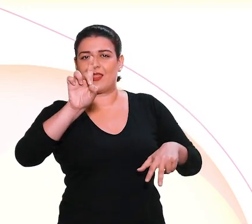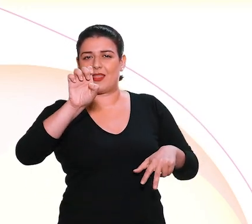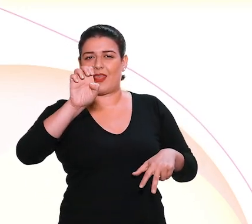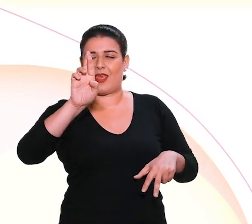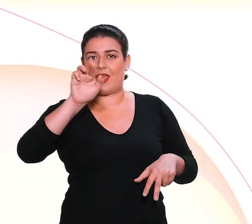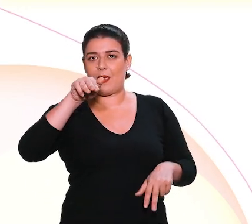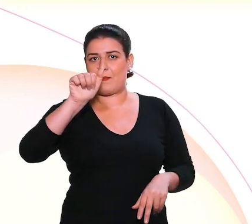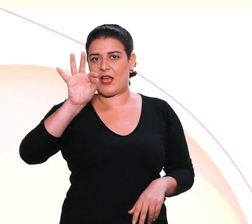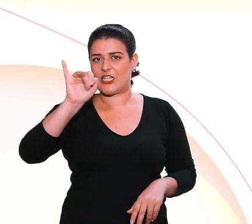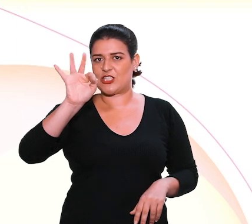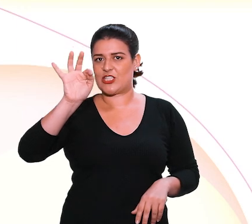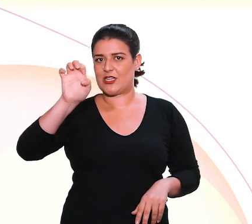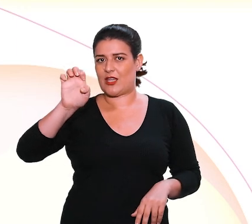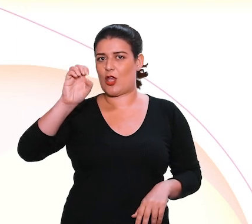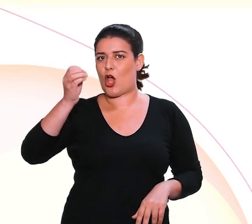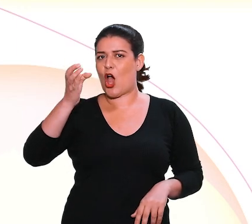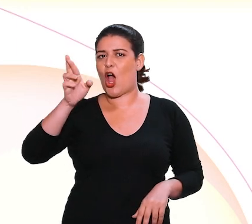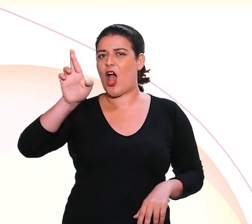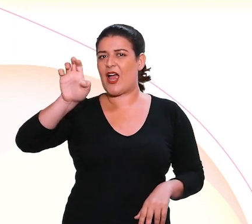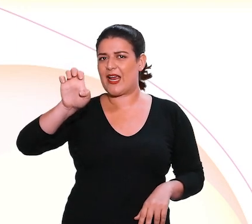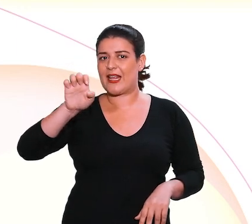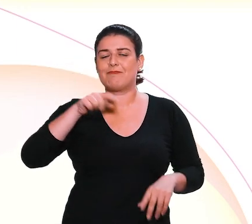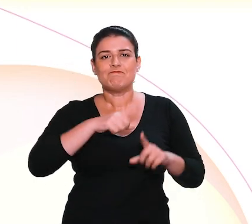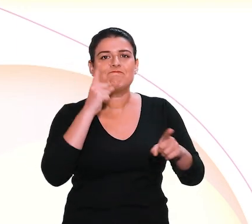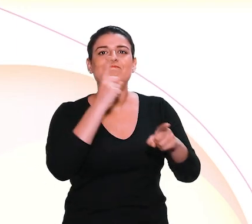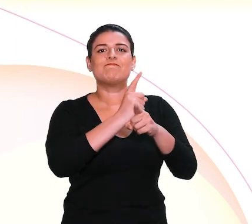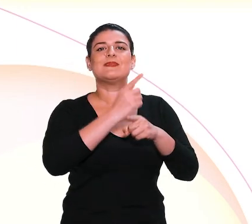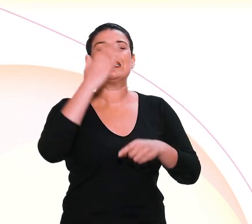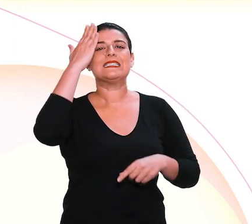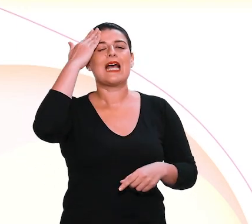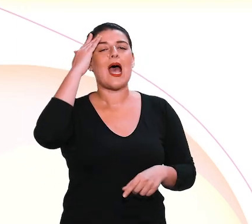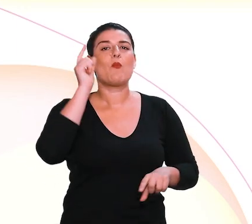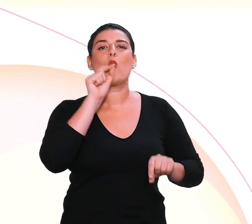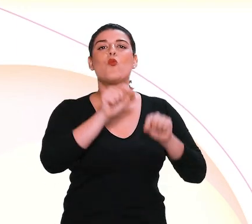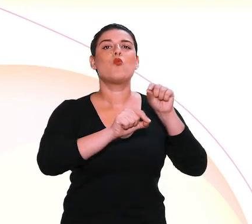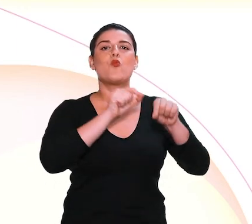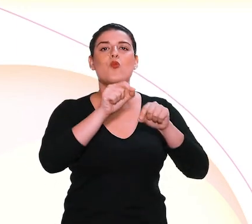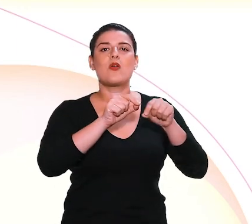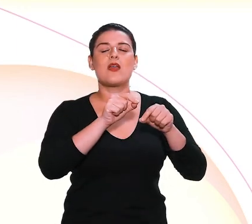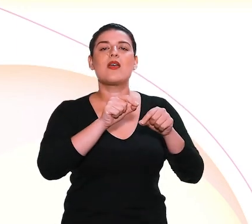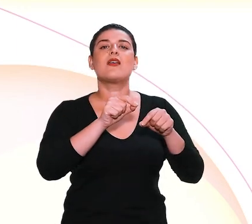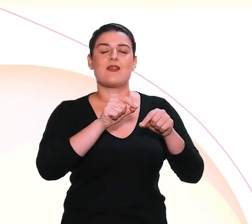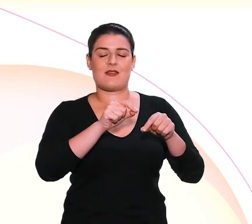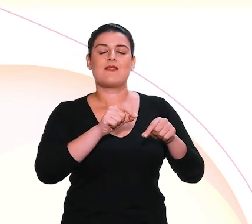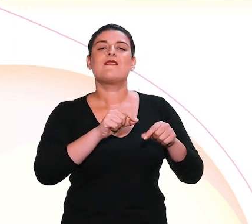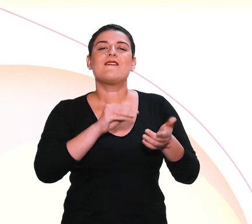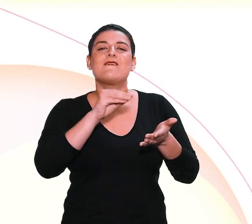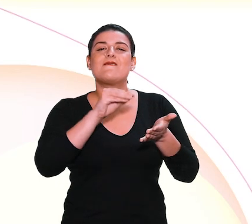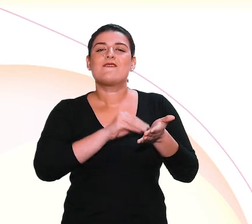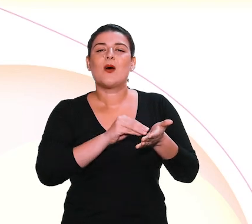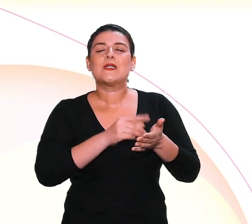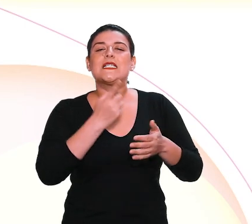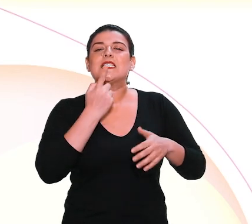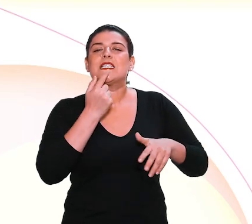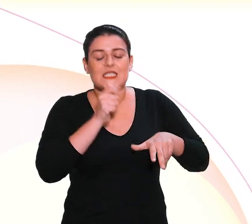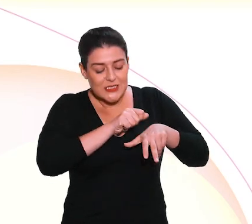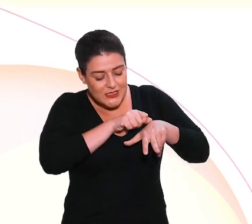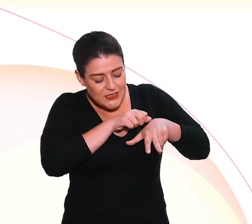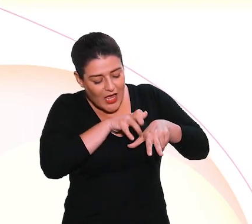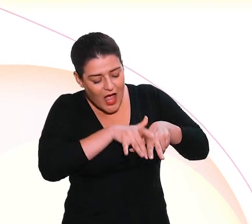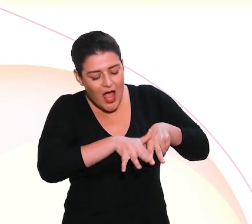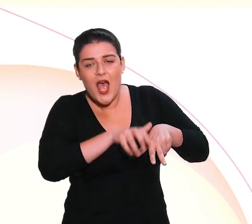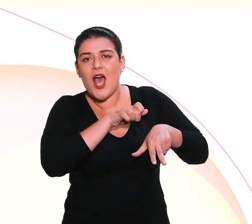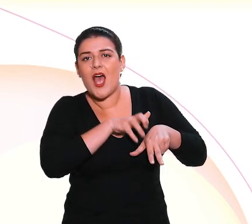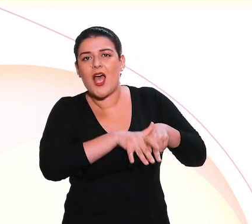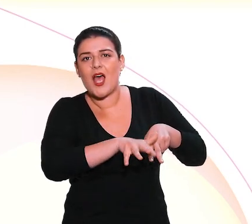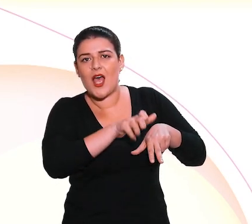ocre. A dermatite ocre é um dos principais sinais que nós temos de que esse paciente tem insuficiência arteriovenosa, ou seja, tem algum